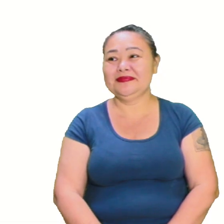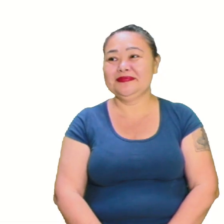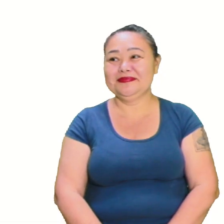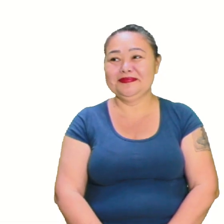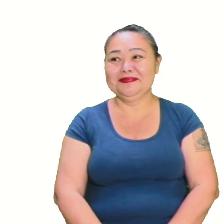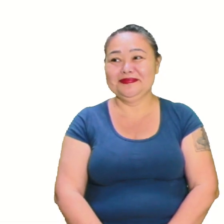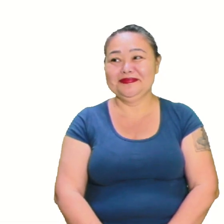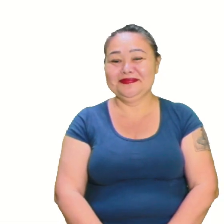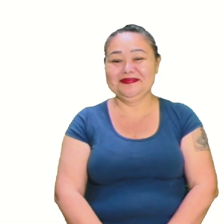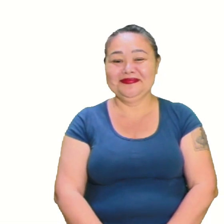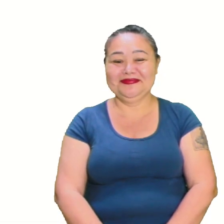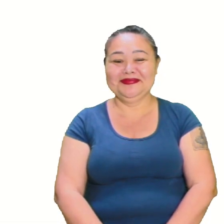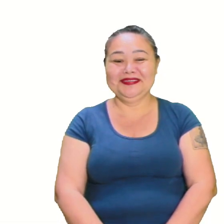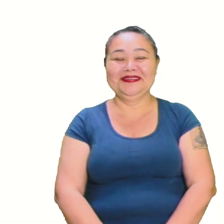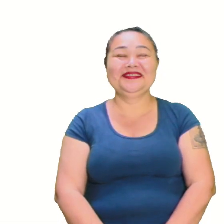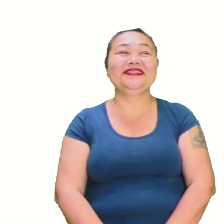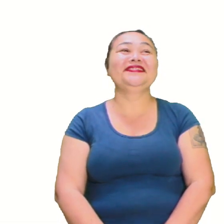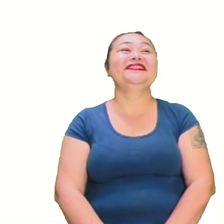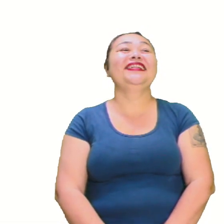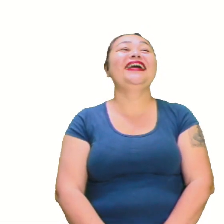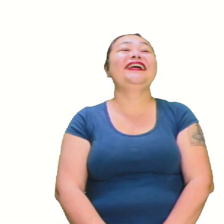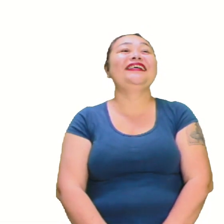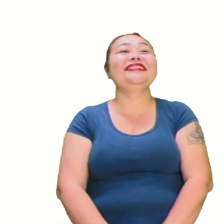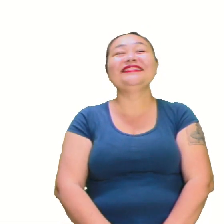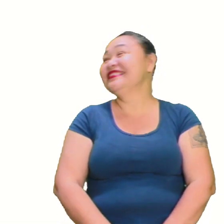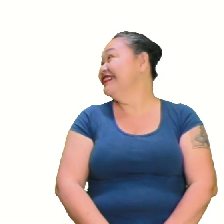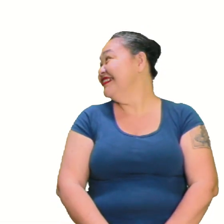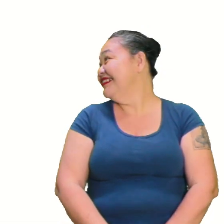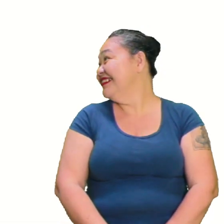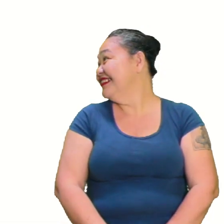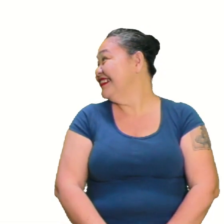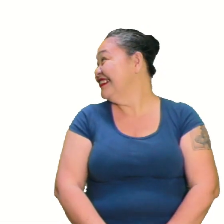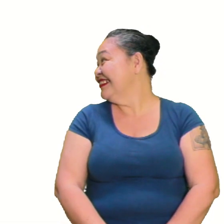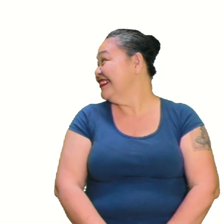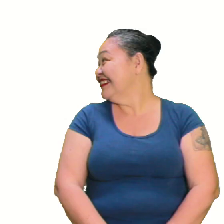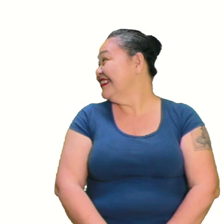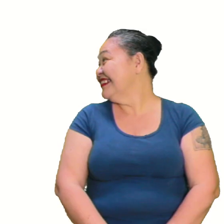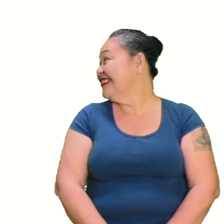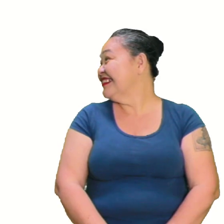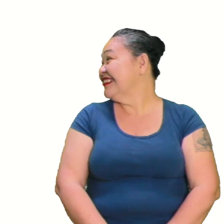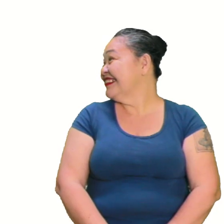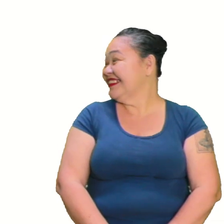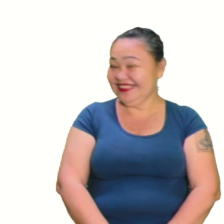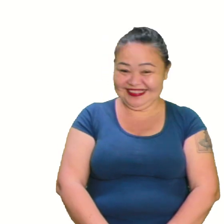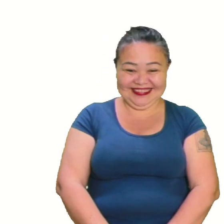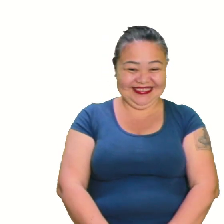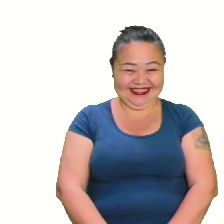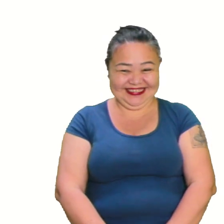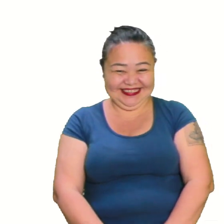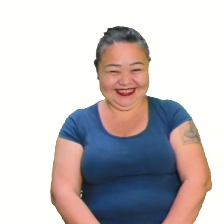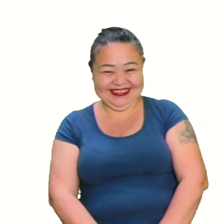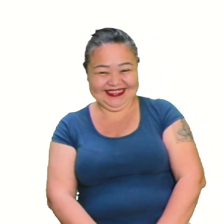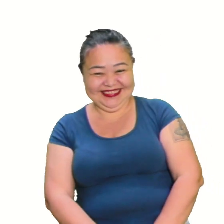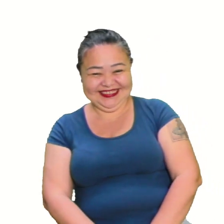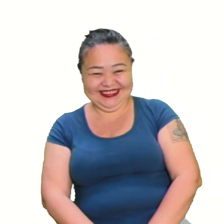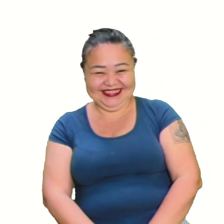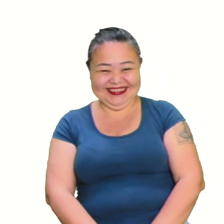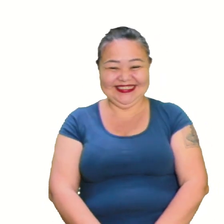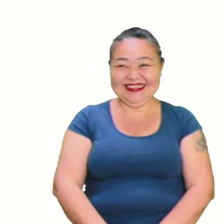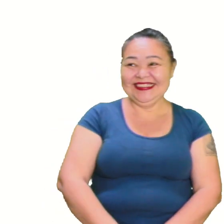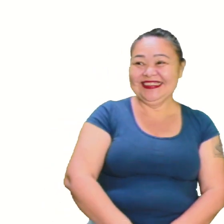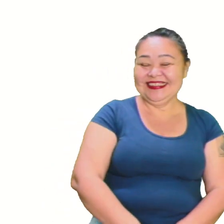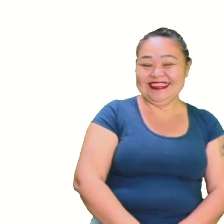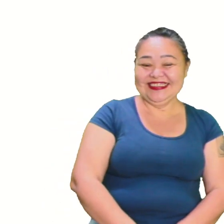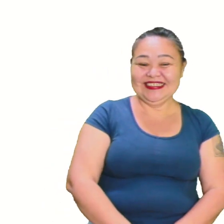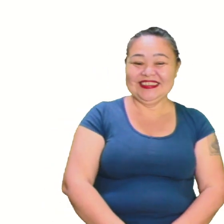Eu falei que fica mais fácil, ele desalinhou. Mas tá bom. 0 e 7. Eu vou pedir para você fazer de novo. E agora